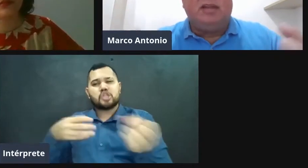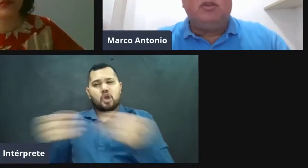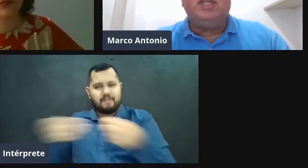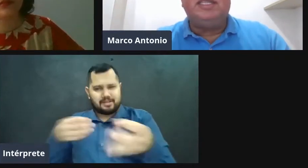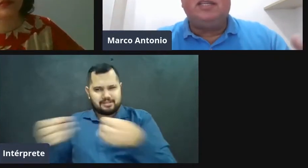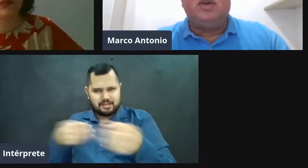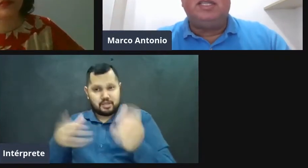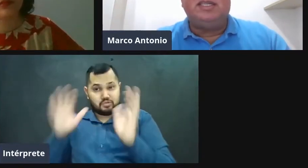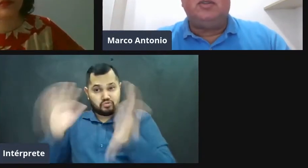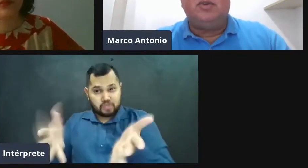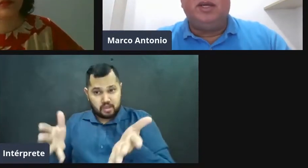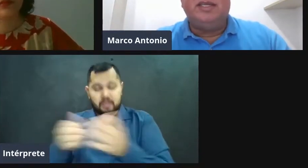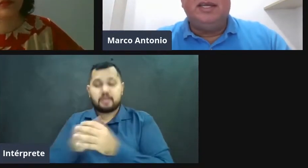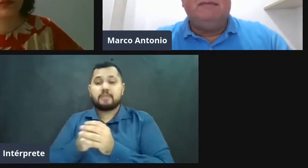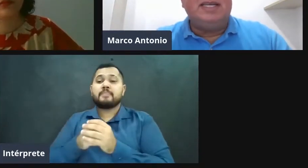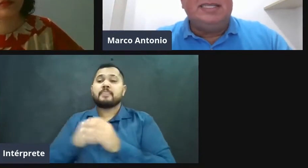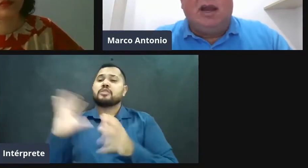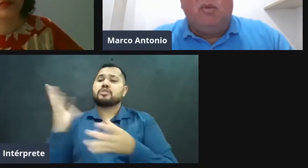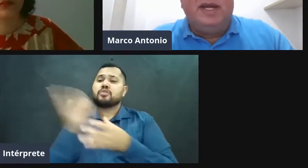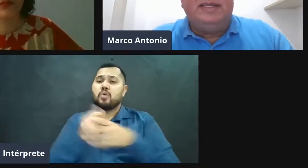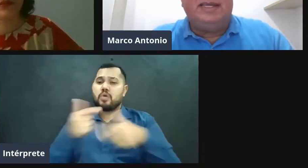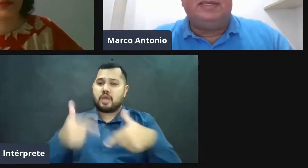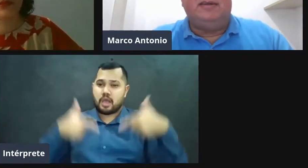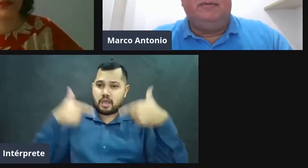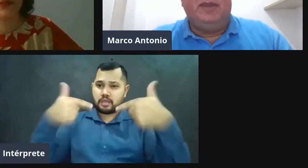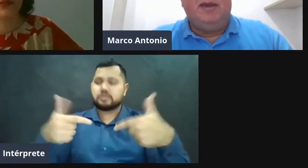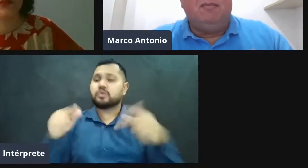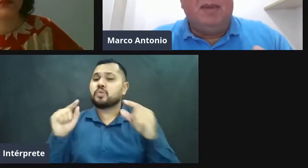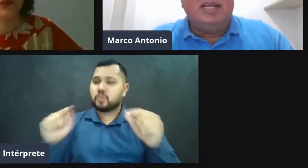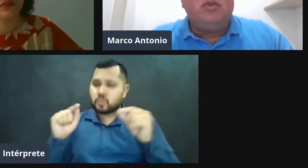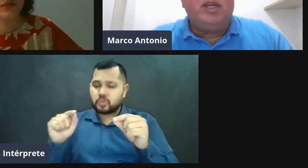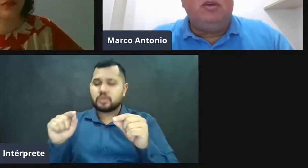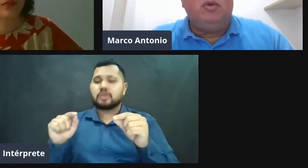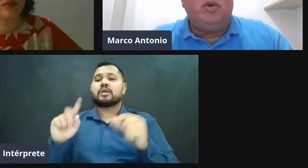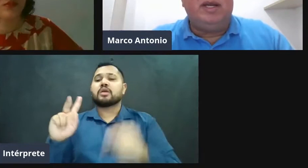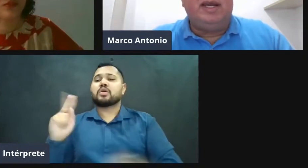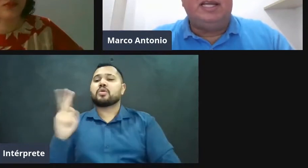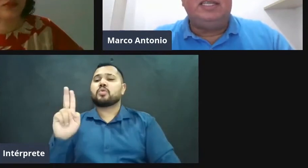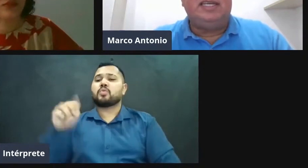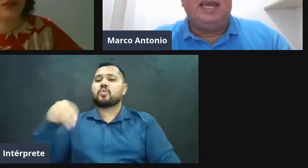vai permear todas as nossas ações vai ser a humanização.